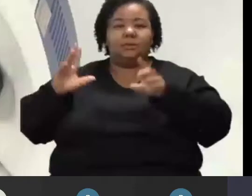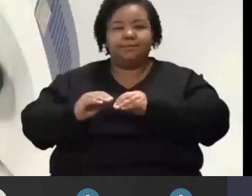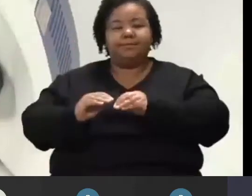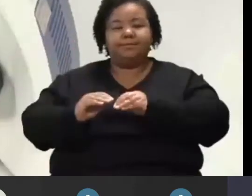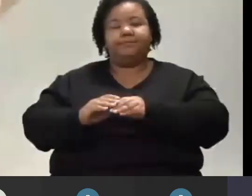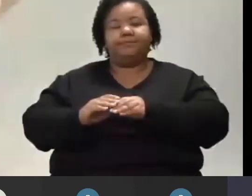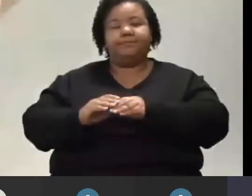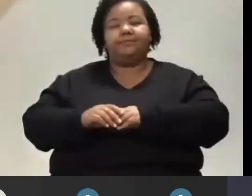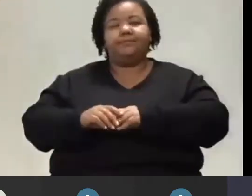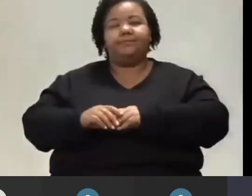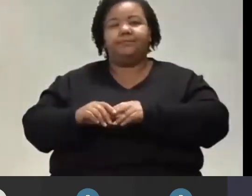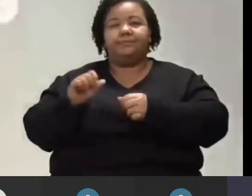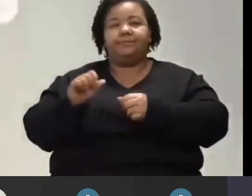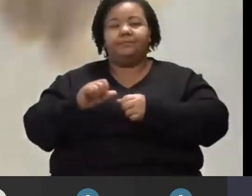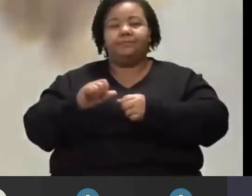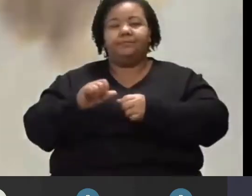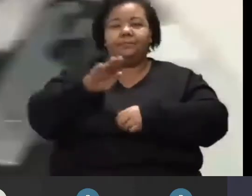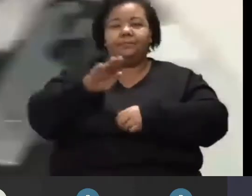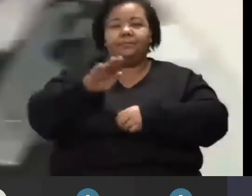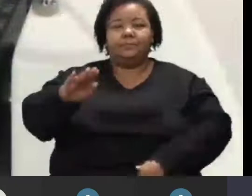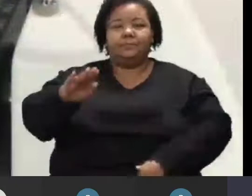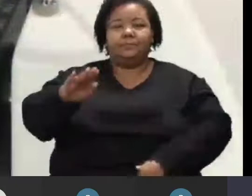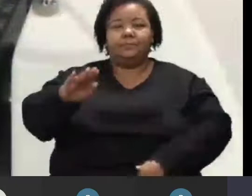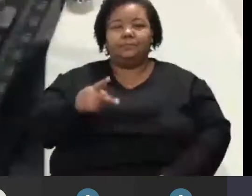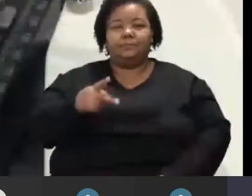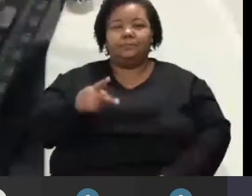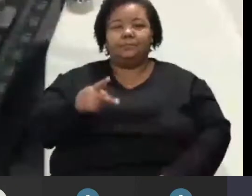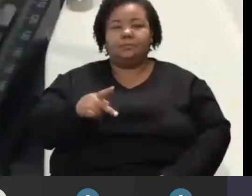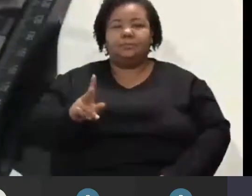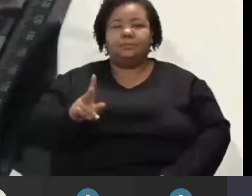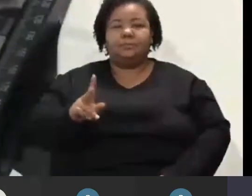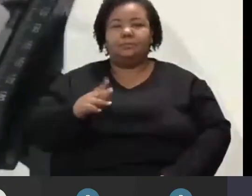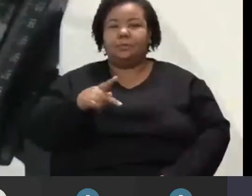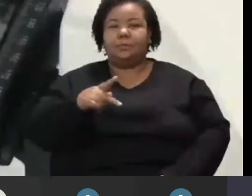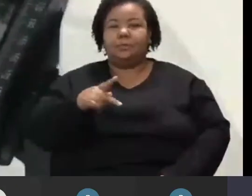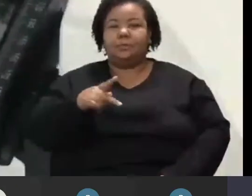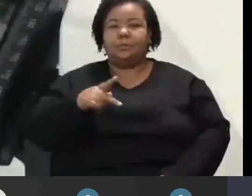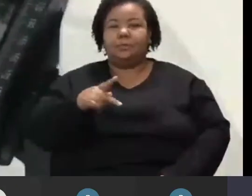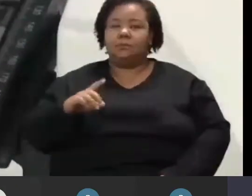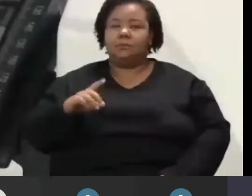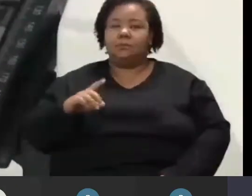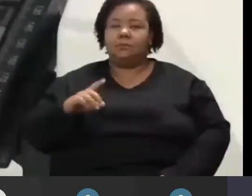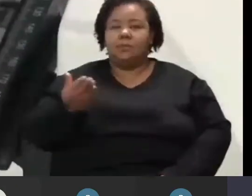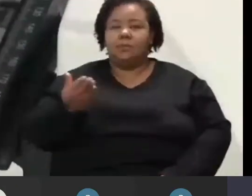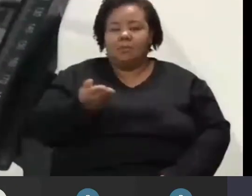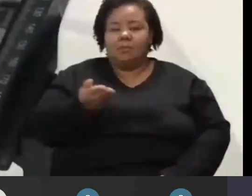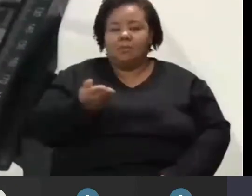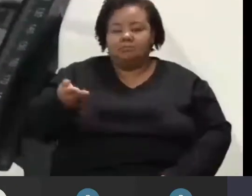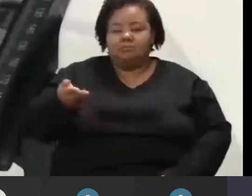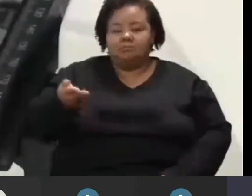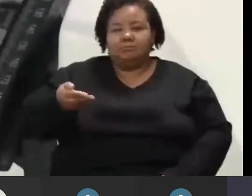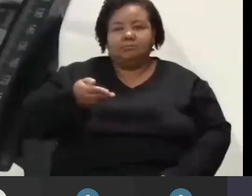e realizar a limpeza do microscópio. Lembre-se de limpar todas as objetivas,